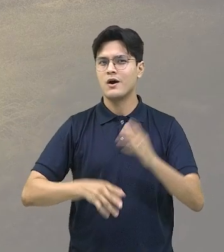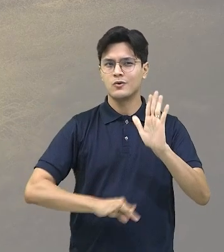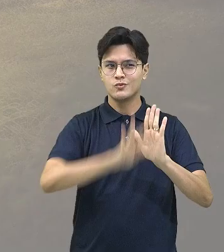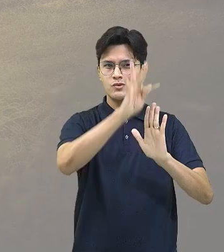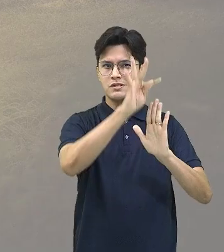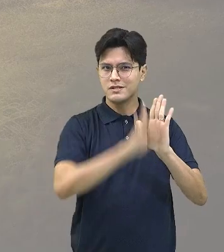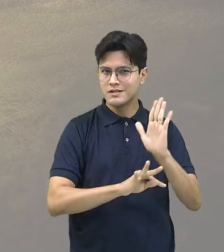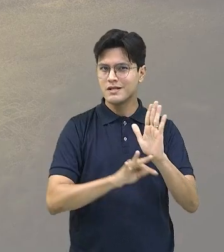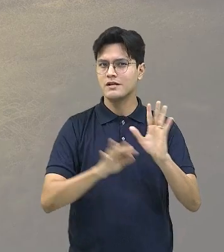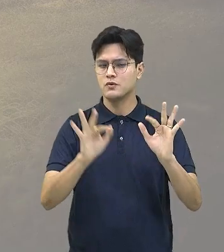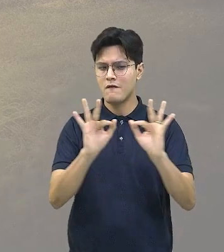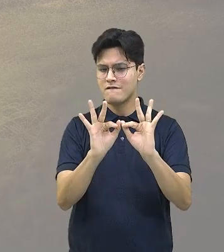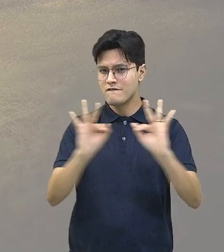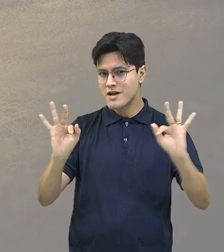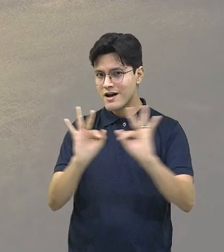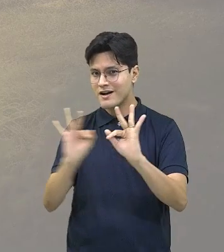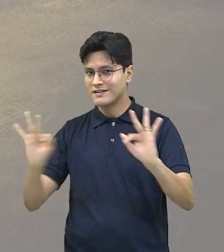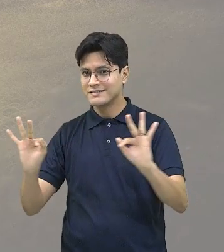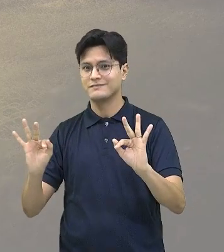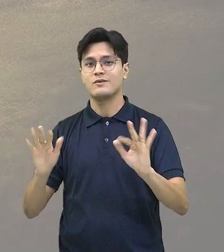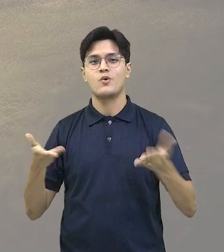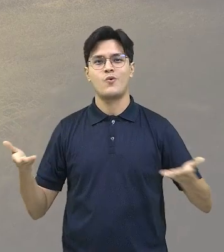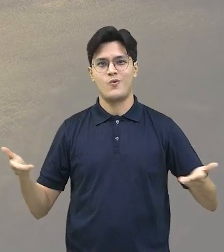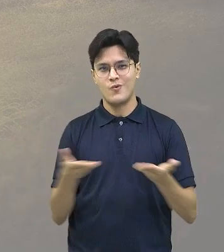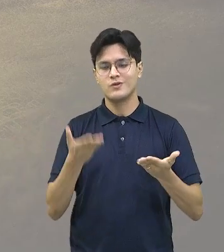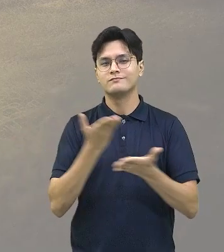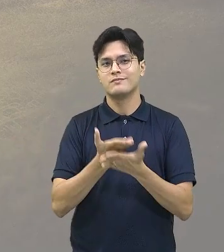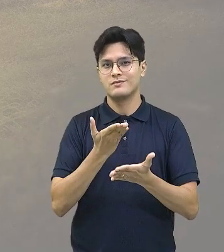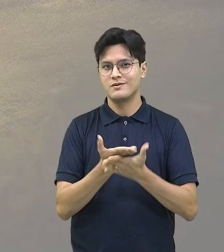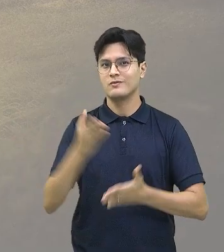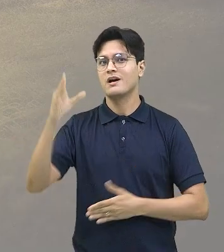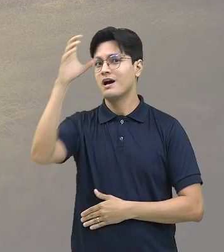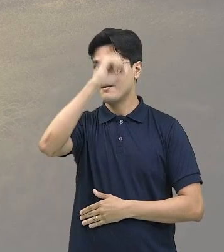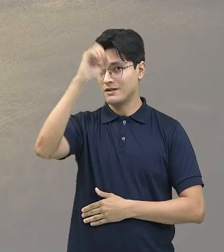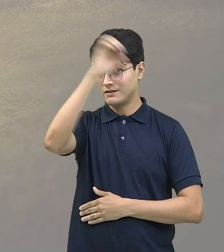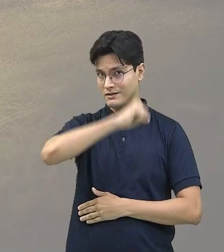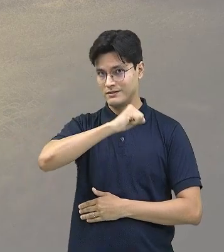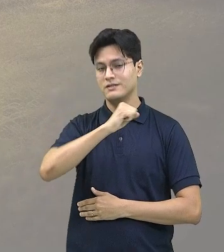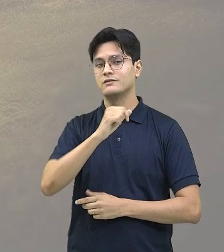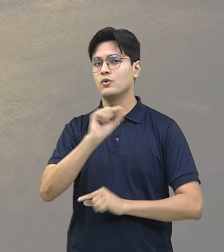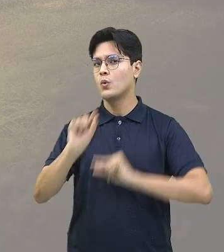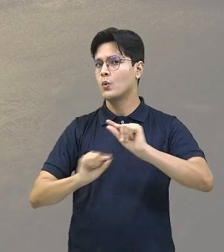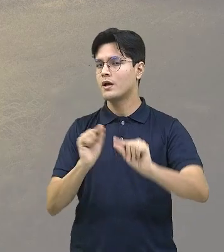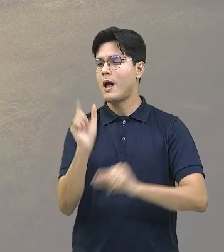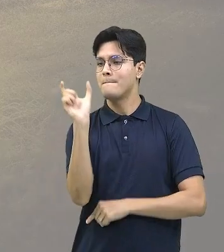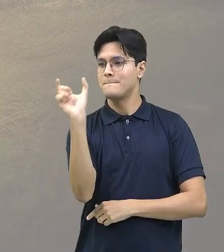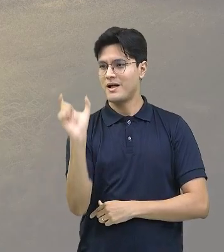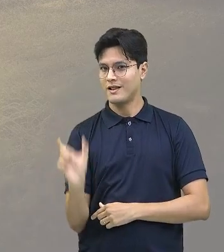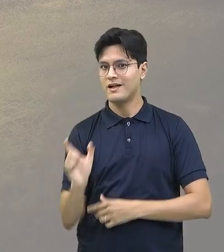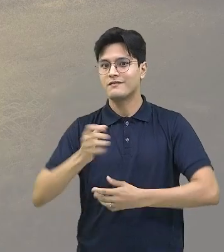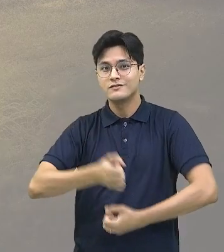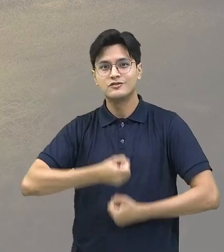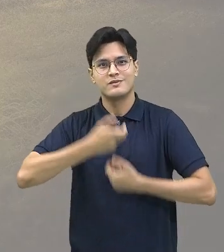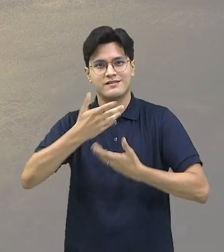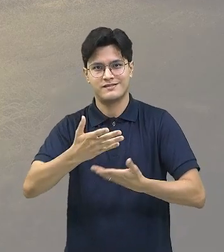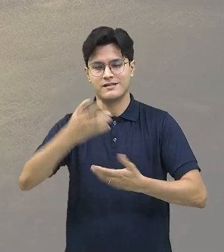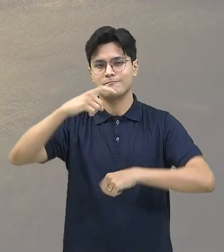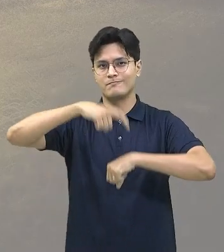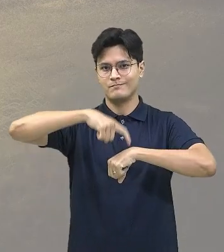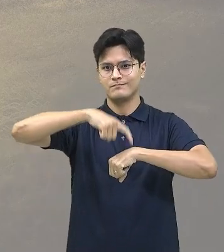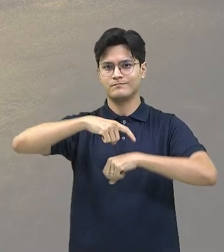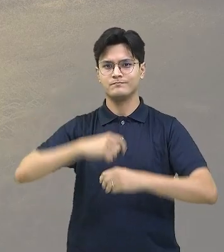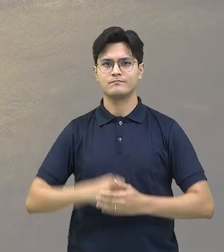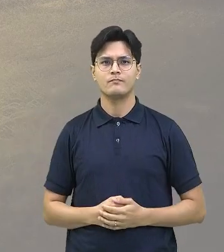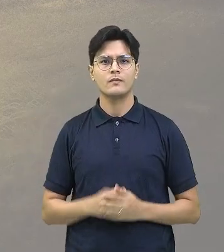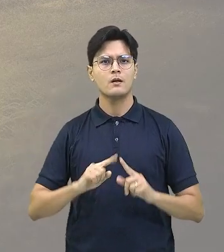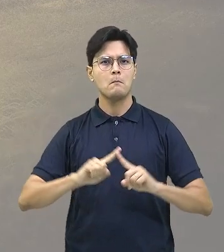aula nós vamos aprender sobre isso. Nós vamos aprender as expressões de tempo. Mas o que são as expressões